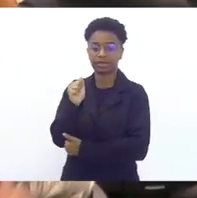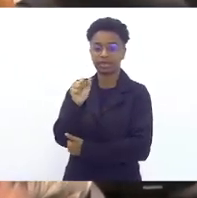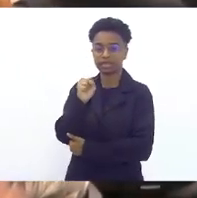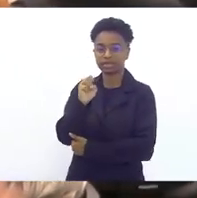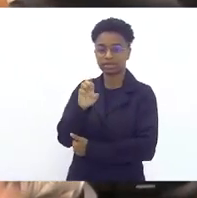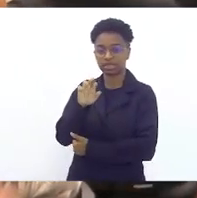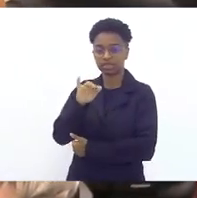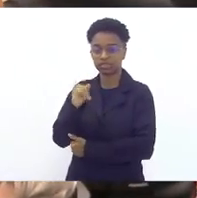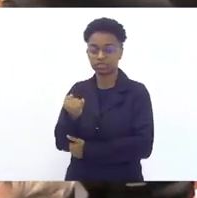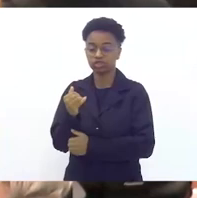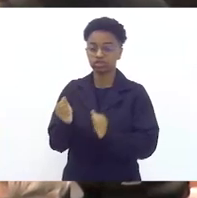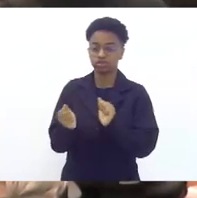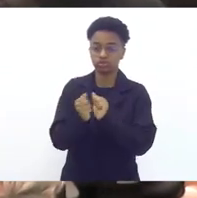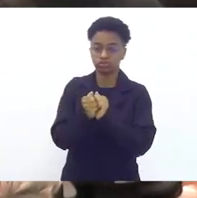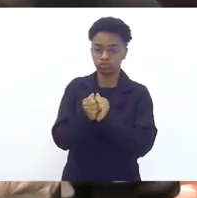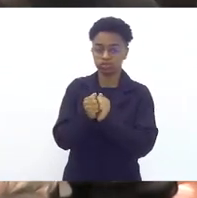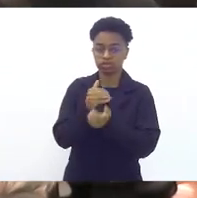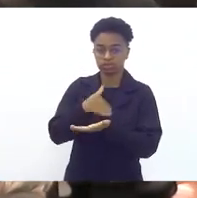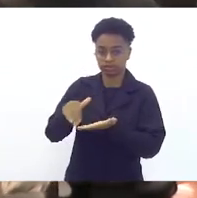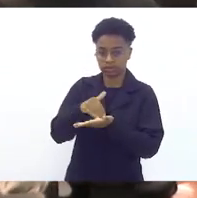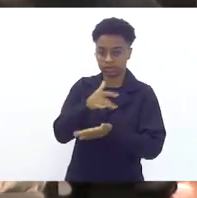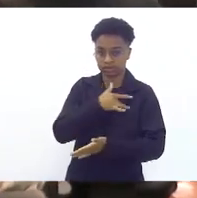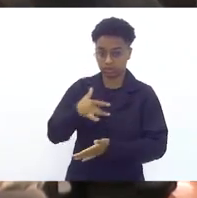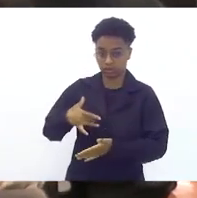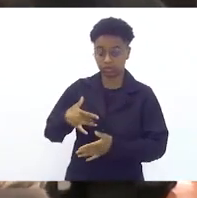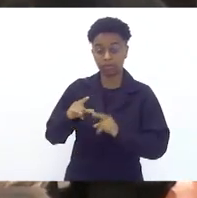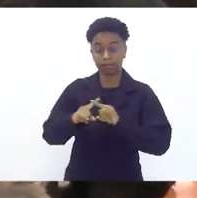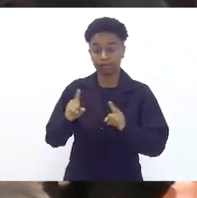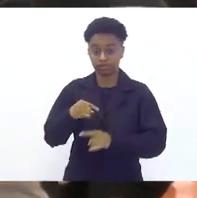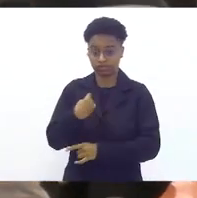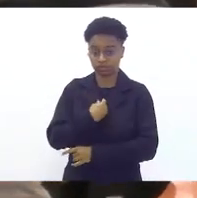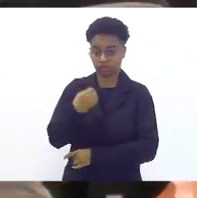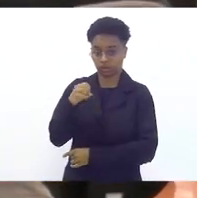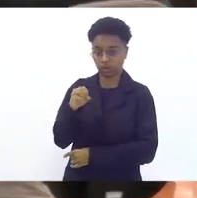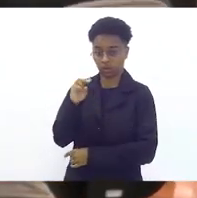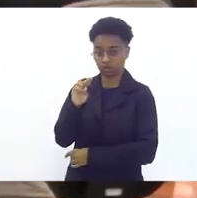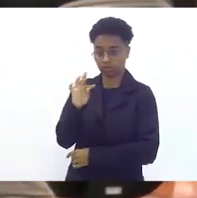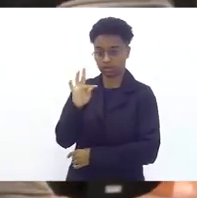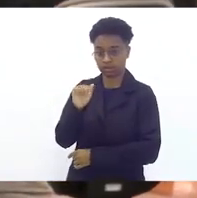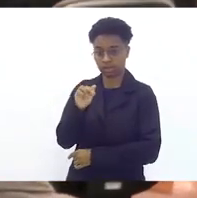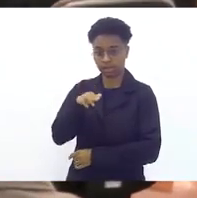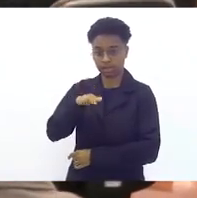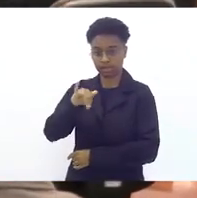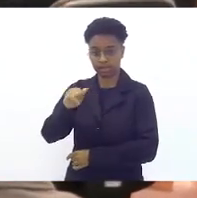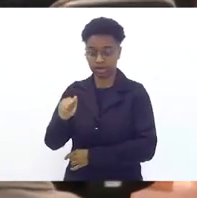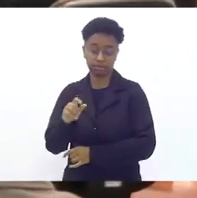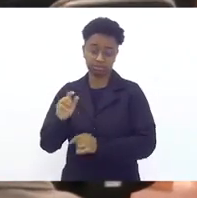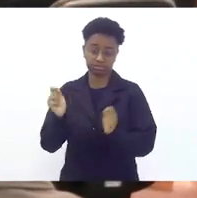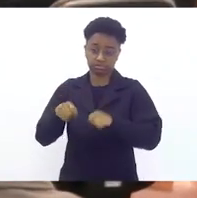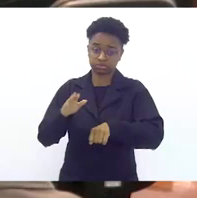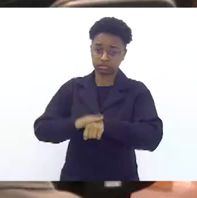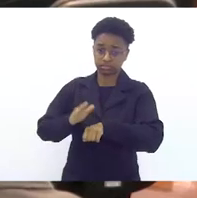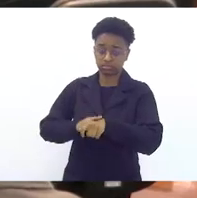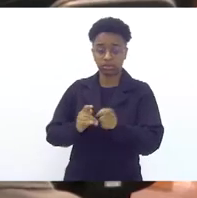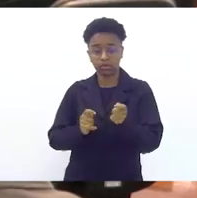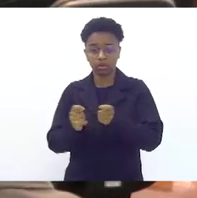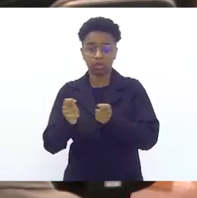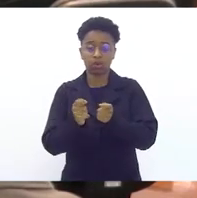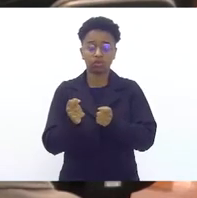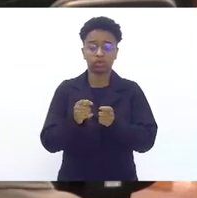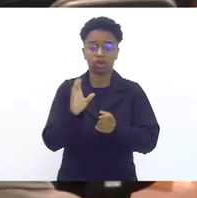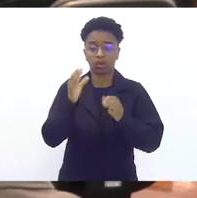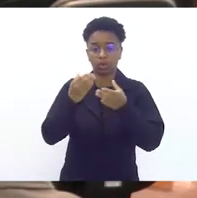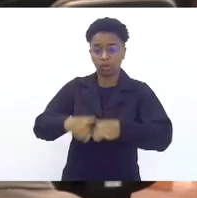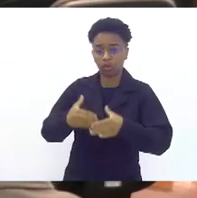IASERJ é autarquia, e a autarquia tem personalidade jurídica própria. Nós poderíamos próprio conduzir nossos concursos